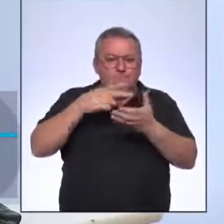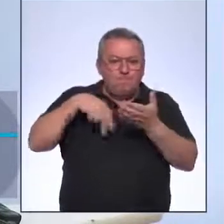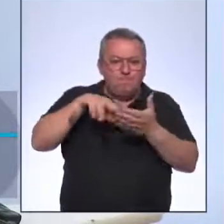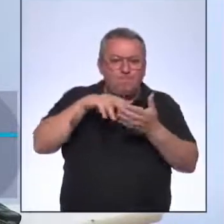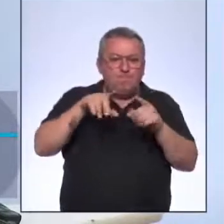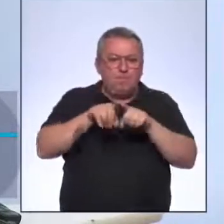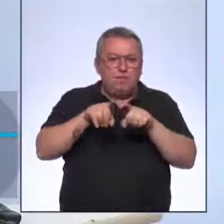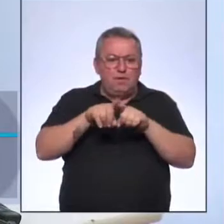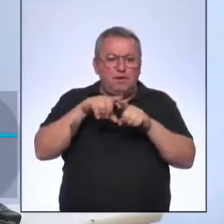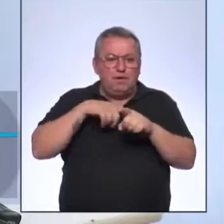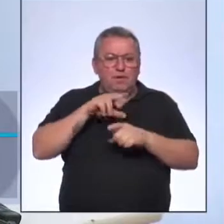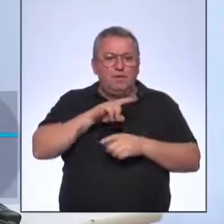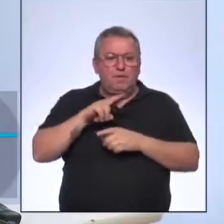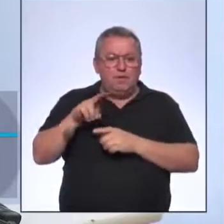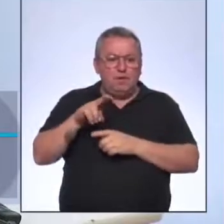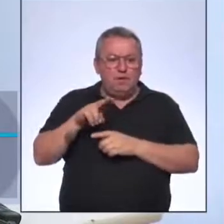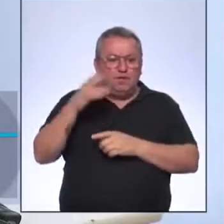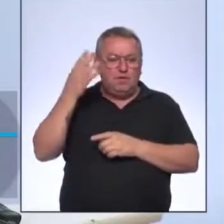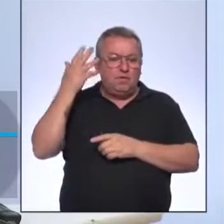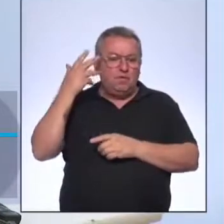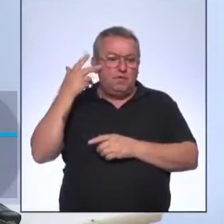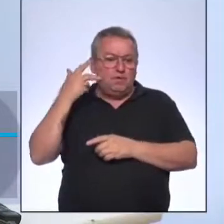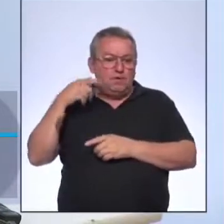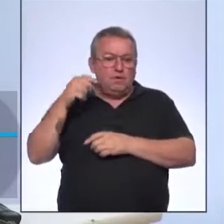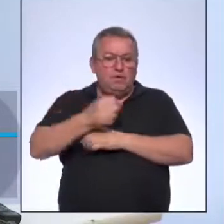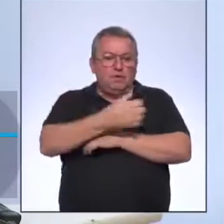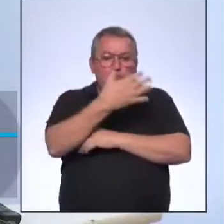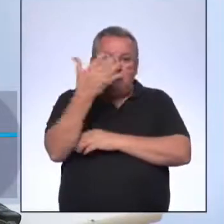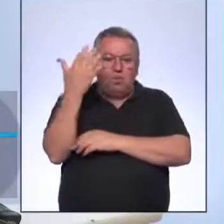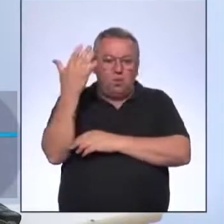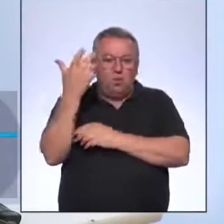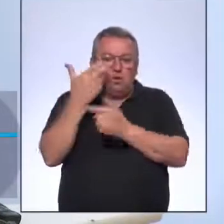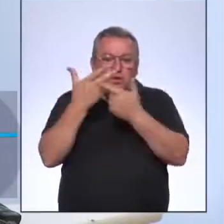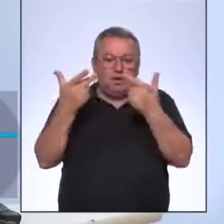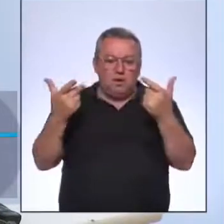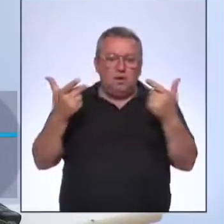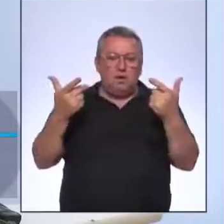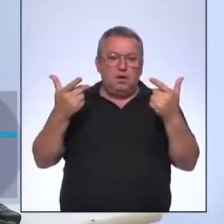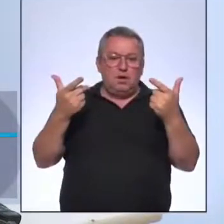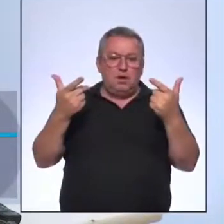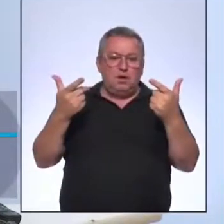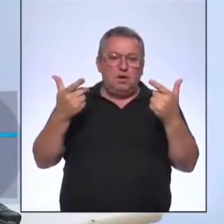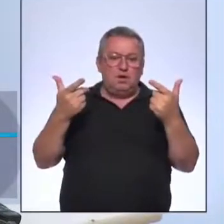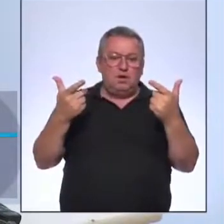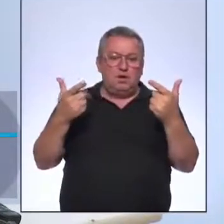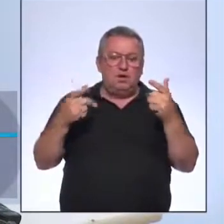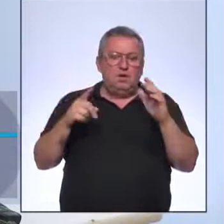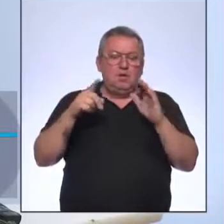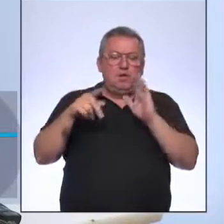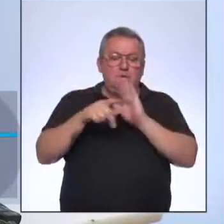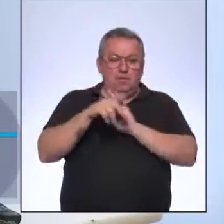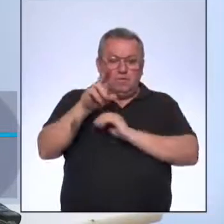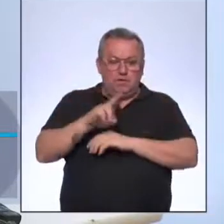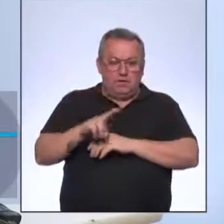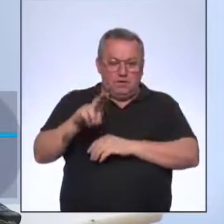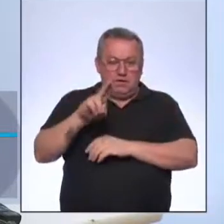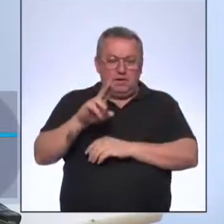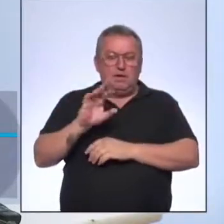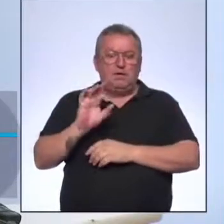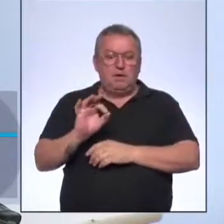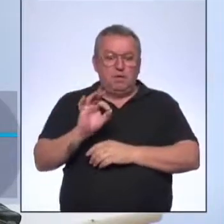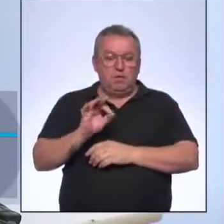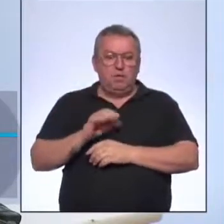cantos geralmente têm nomes de animais, de florestas, de coisas relacionadas às conotações utilitárias, tá